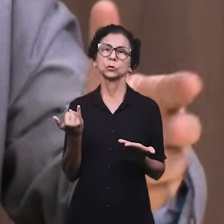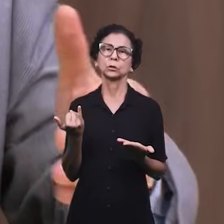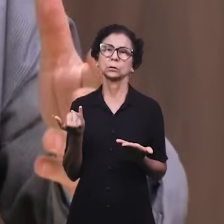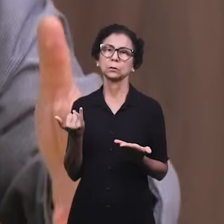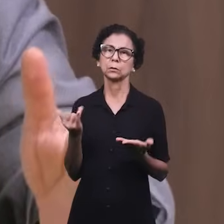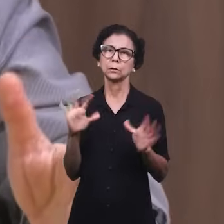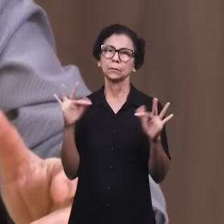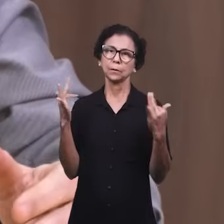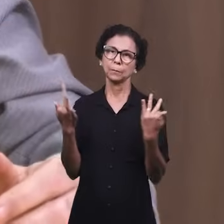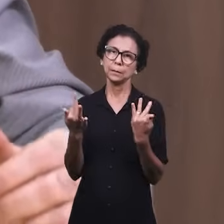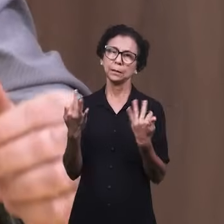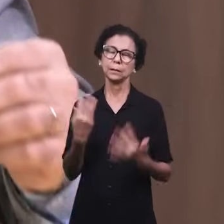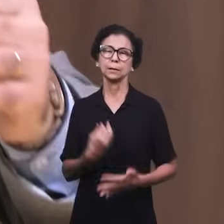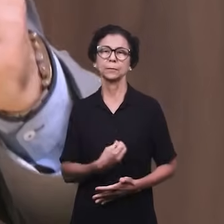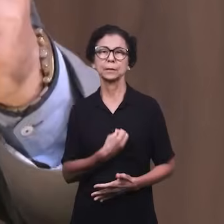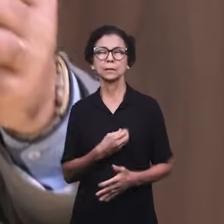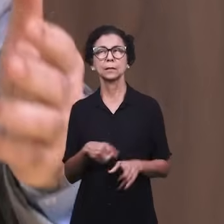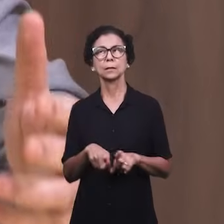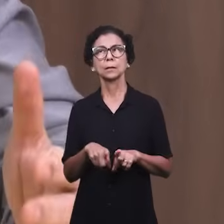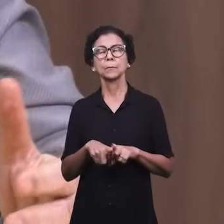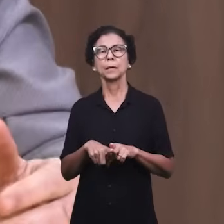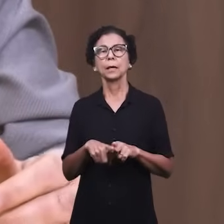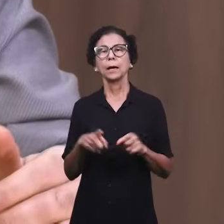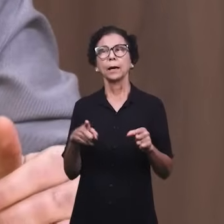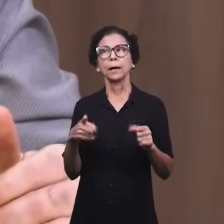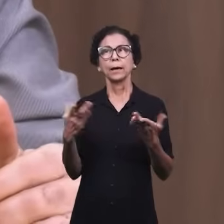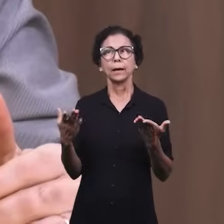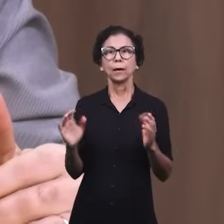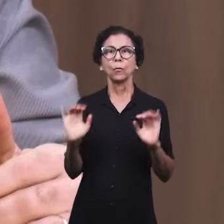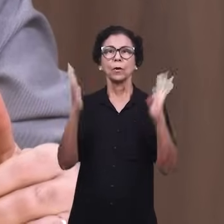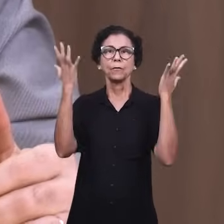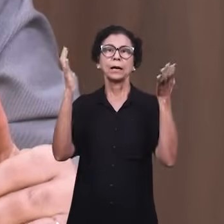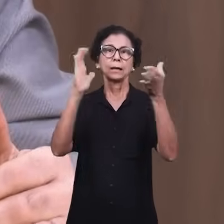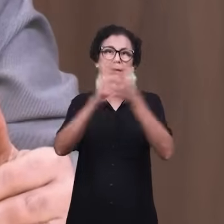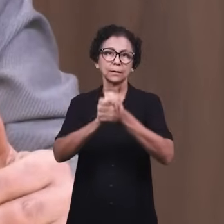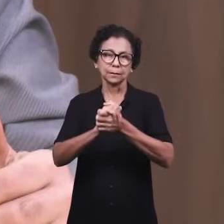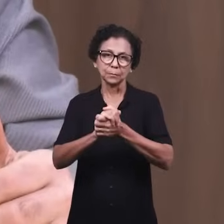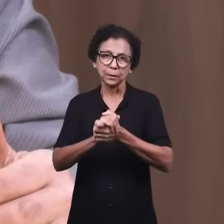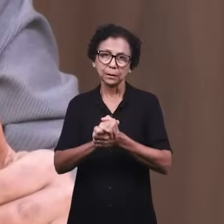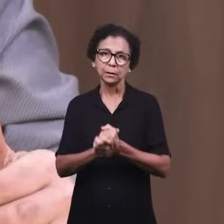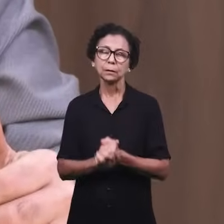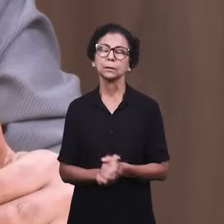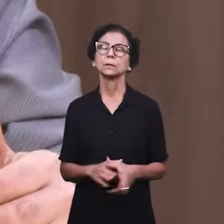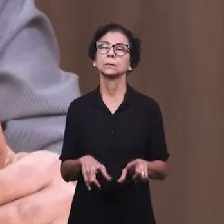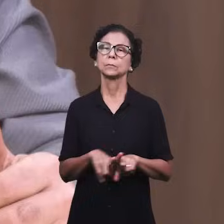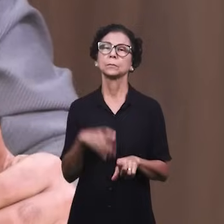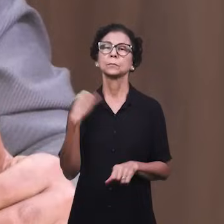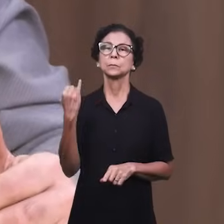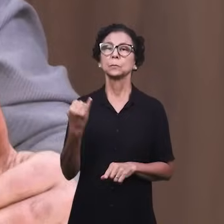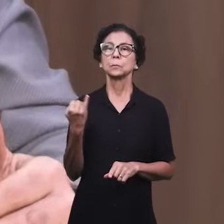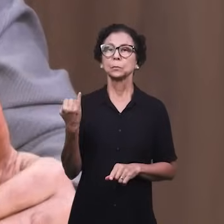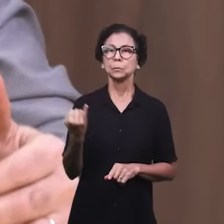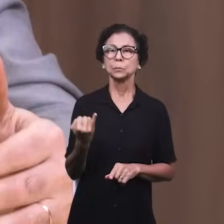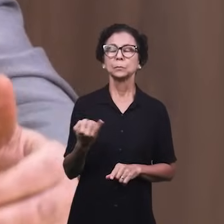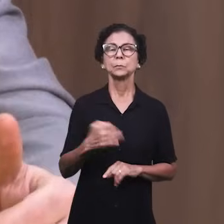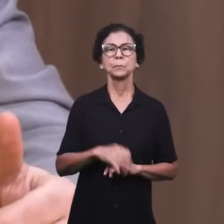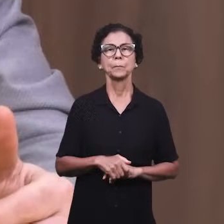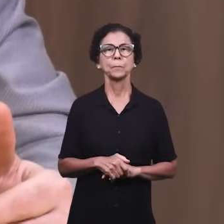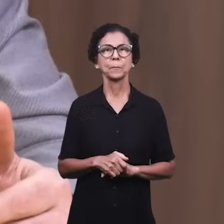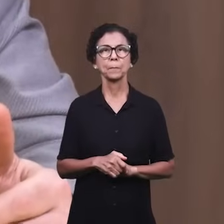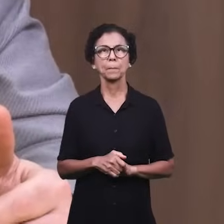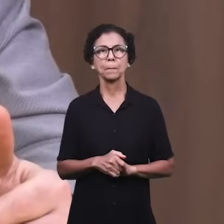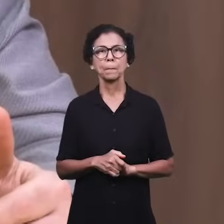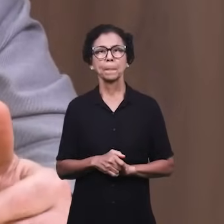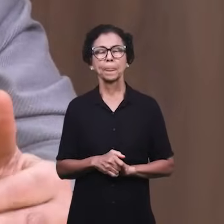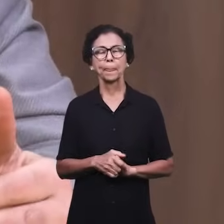em outros eventos como casamento por exemplo né eh e e quando você faz isso quando você apresenta